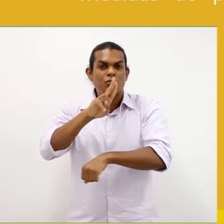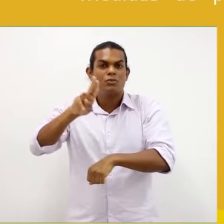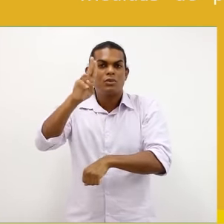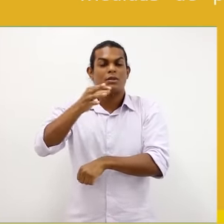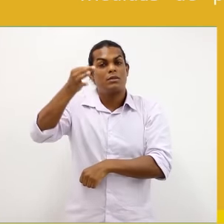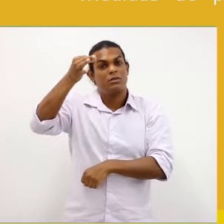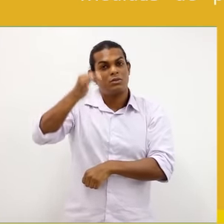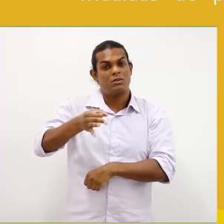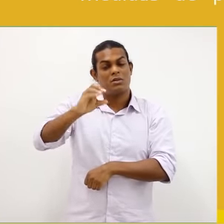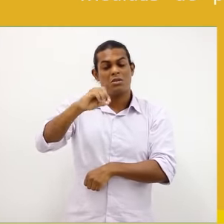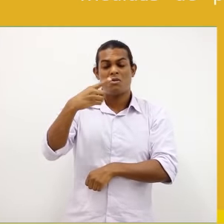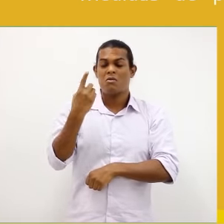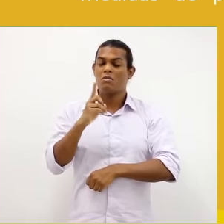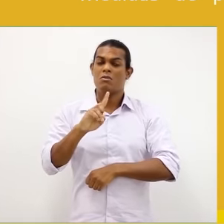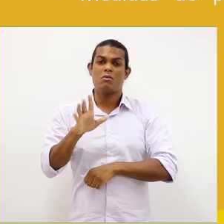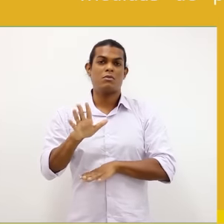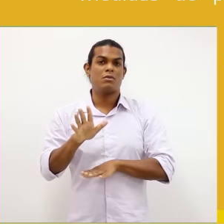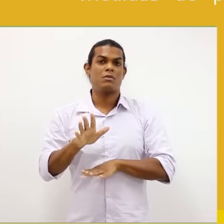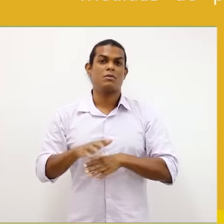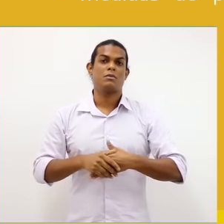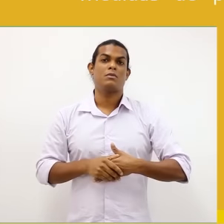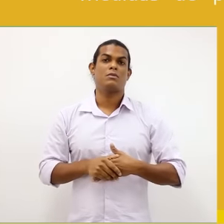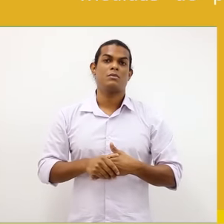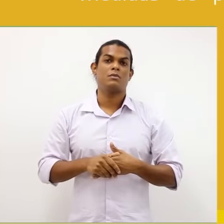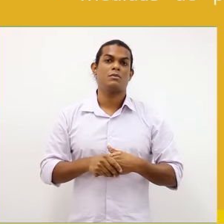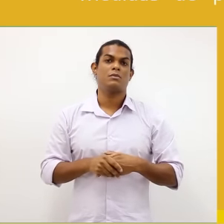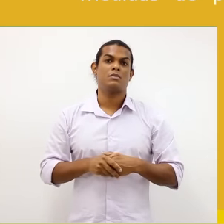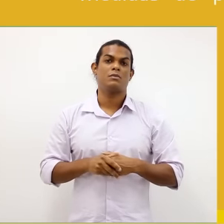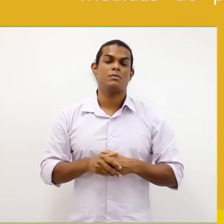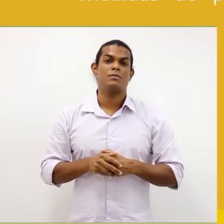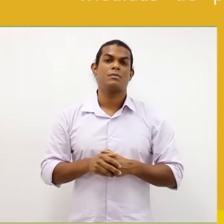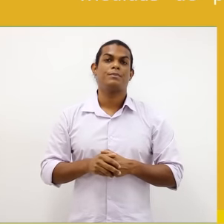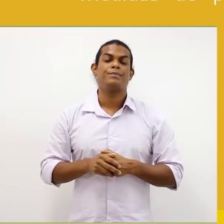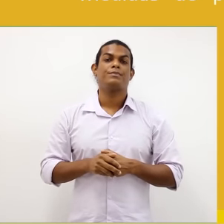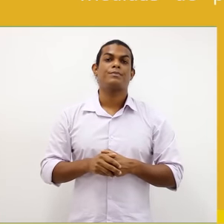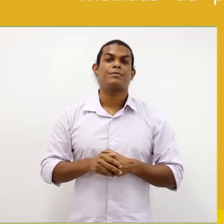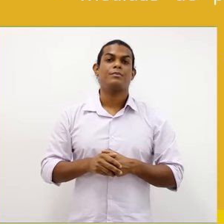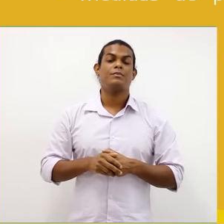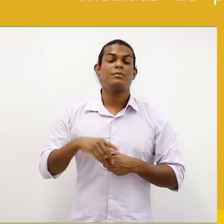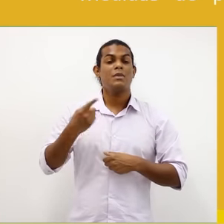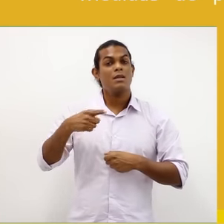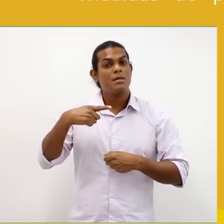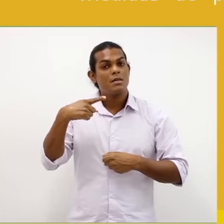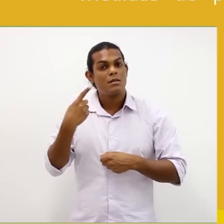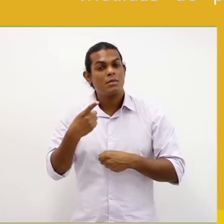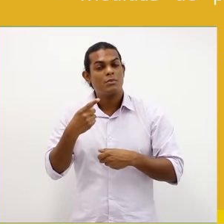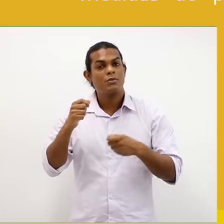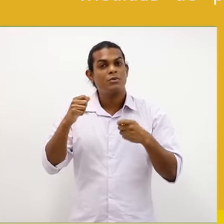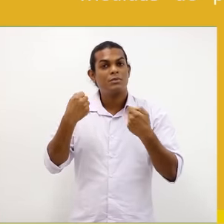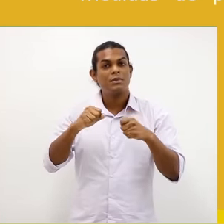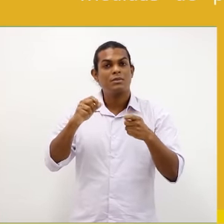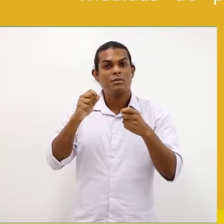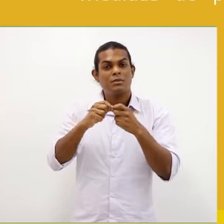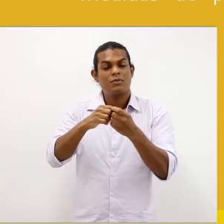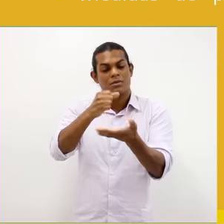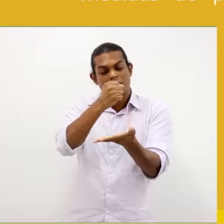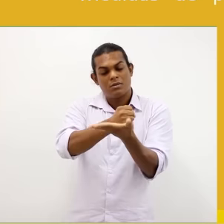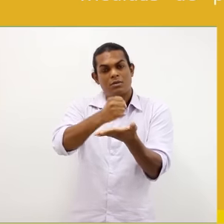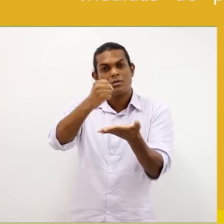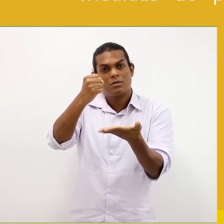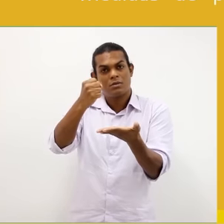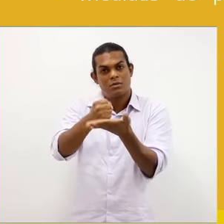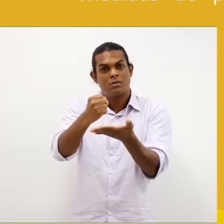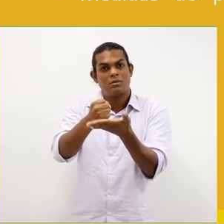reduzir os riscos. A próxima e final fase seria exatamente o registro e divulgação dos dados. A empresa deve